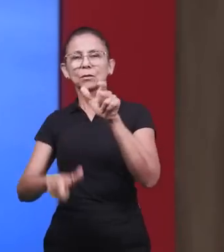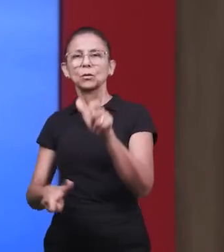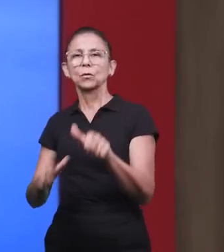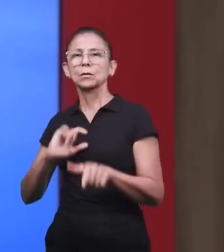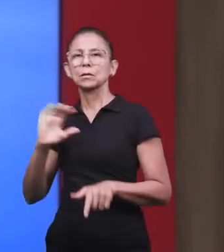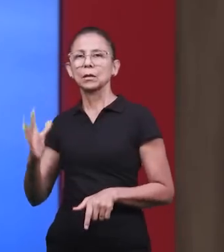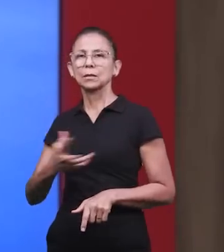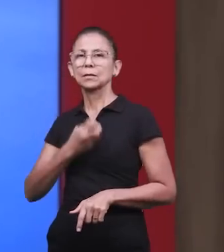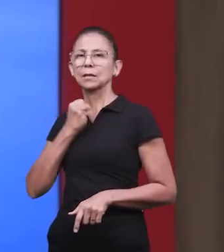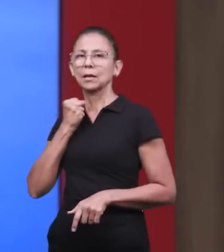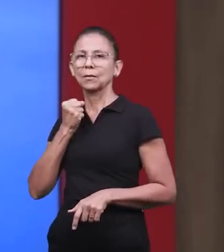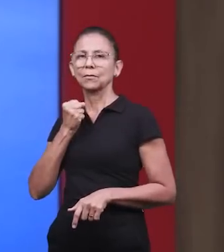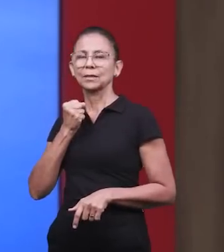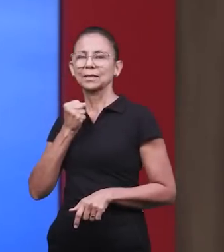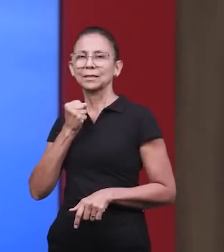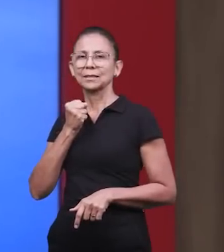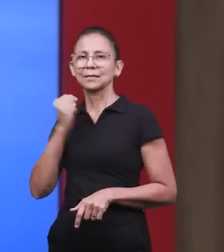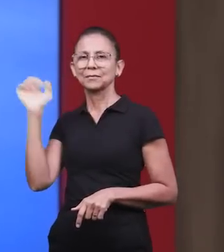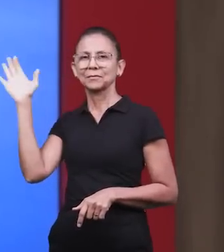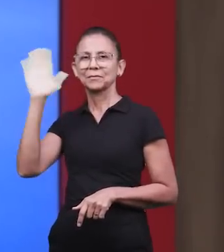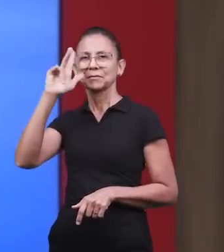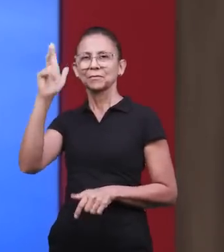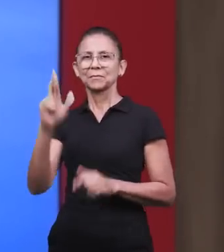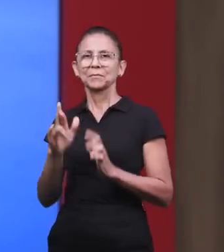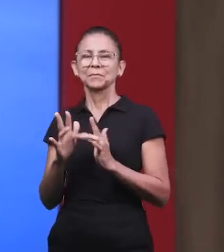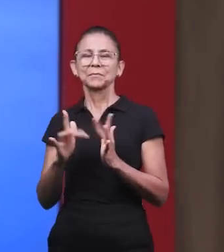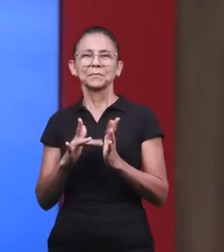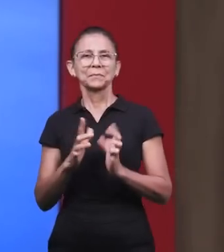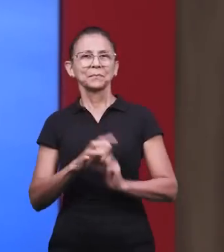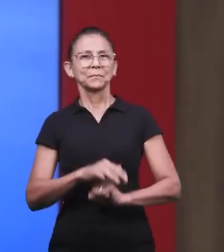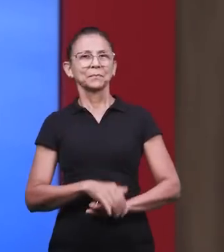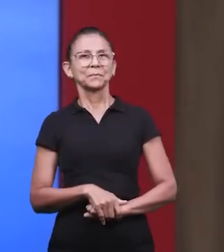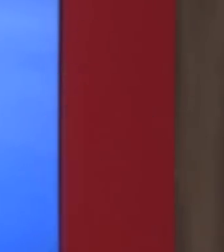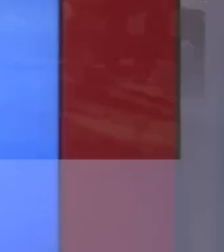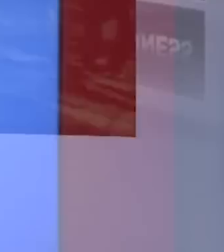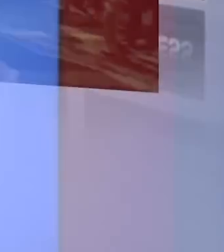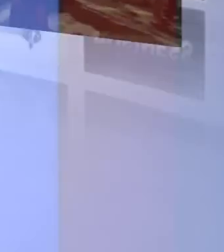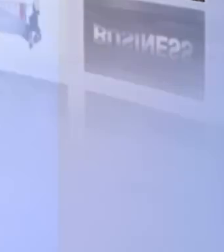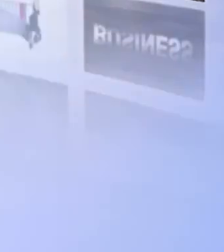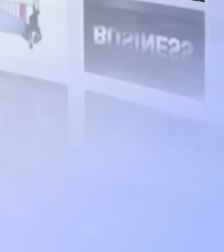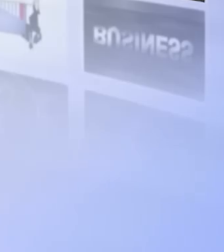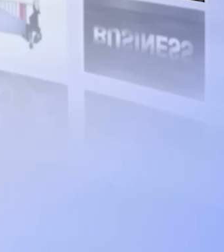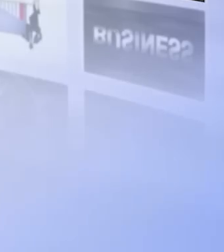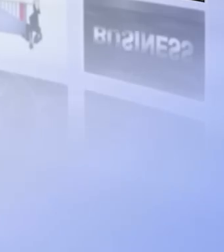sejam alcançadas pela palavra de Deus. A todos, a paz do Senhor Jesus.